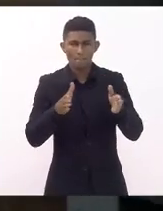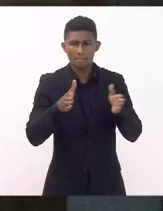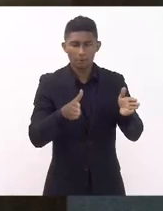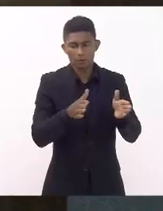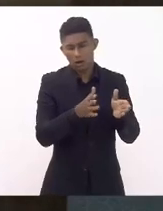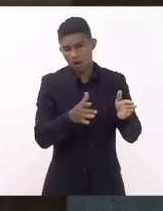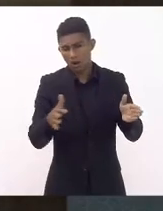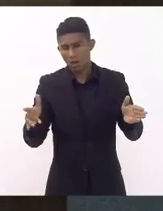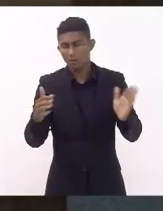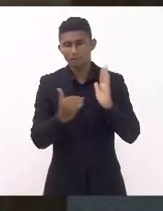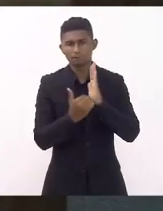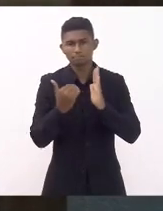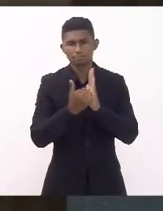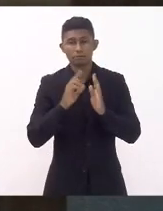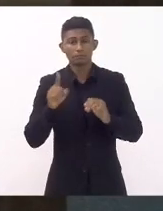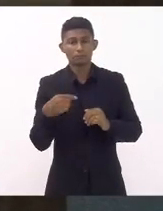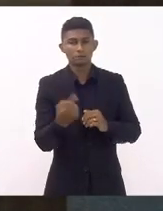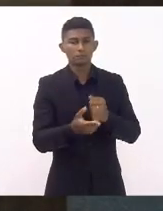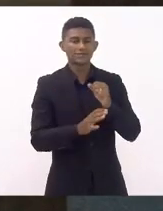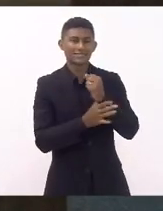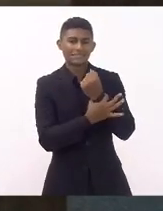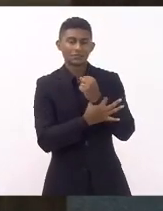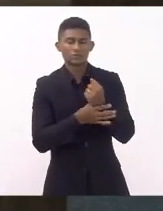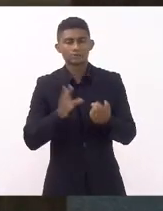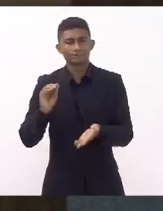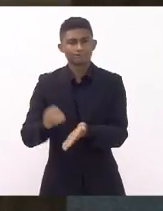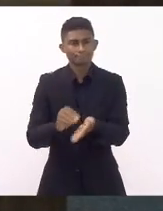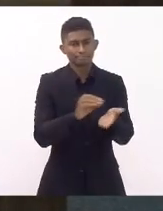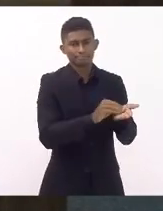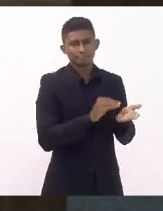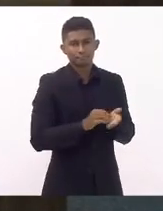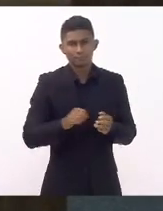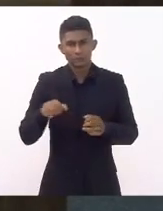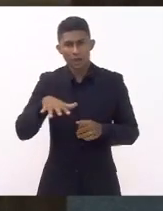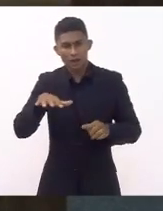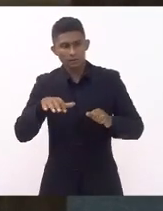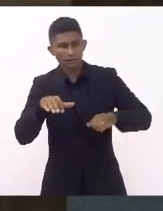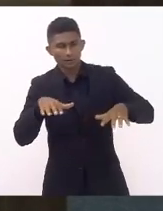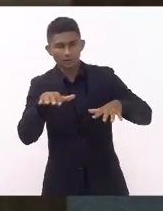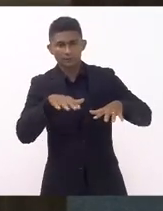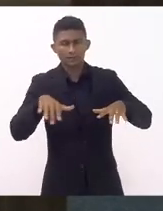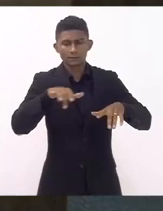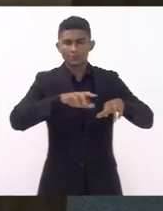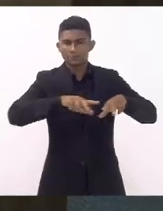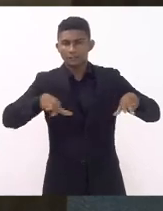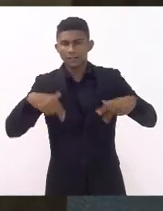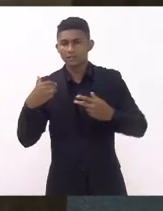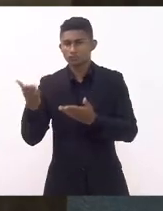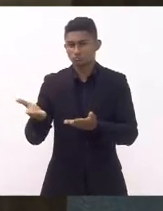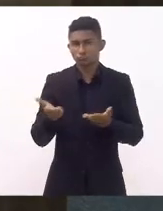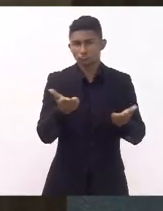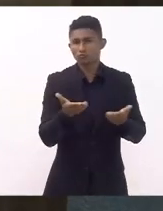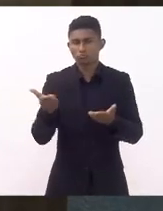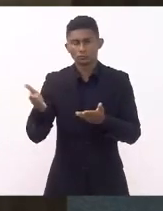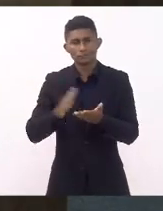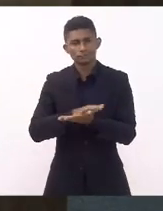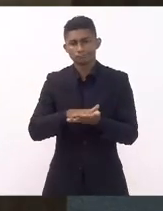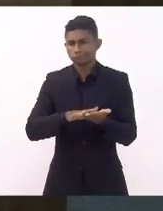uma situação de muita insegurança. Várias categorias que deveriam ter sido chamadas não foram chamadas. Passou a se tratar